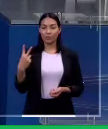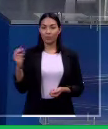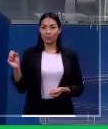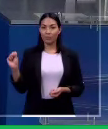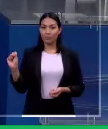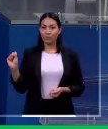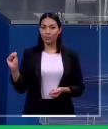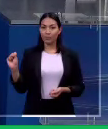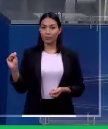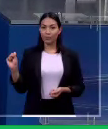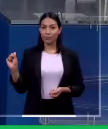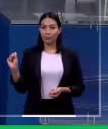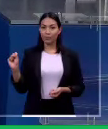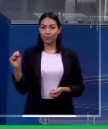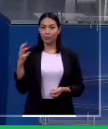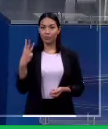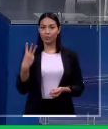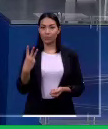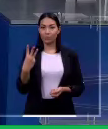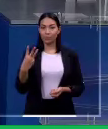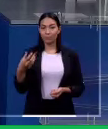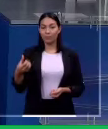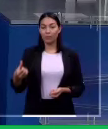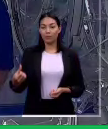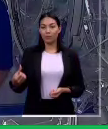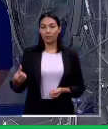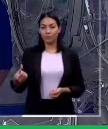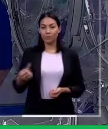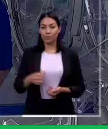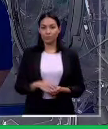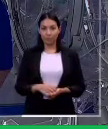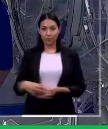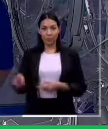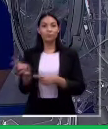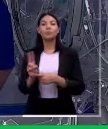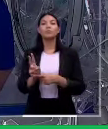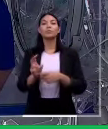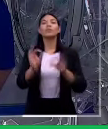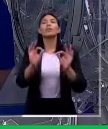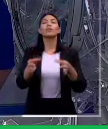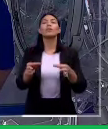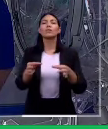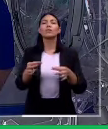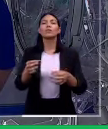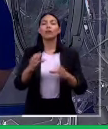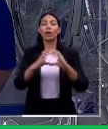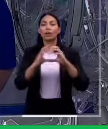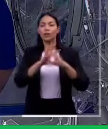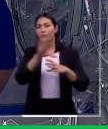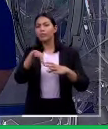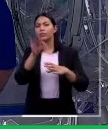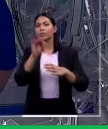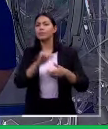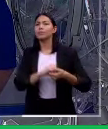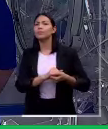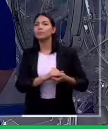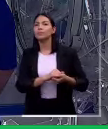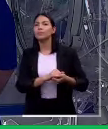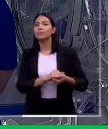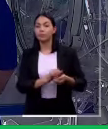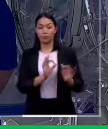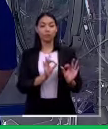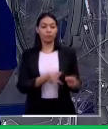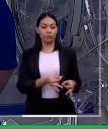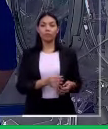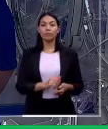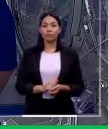28 e 36. As senhoras auditoras confirmam as bolas sorteadas?